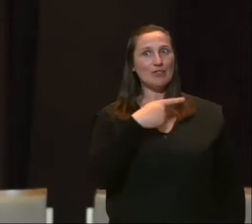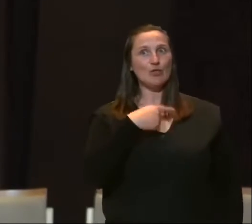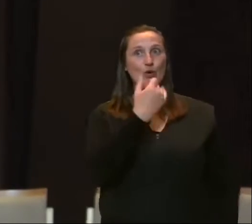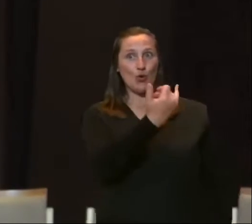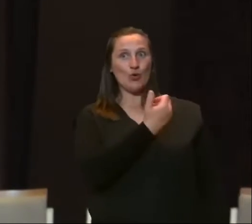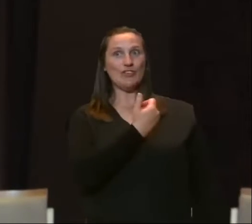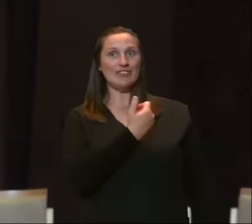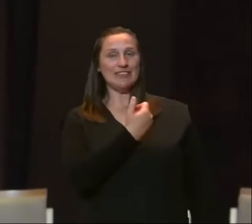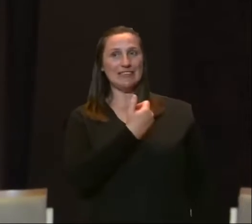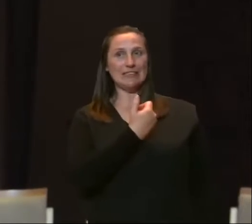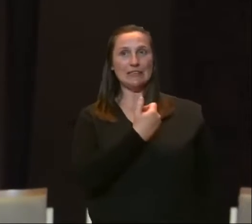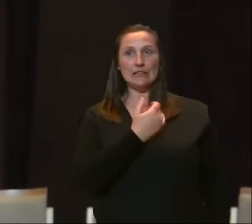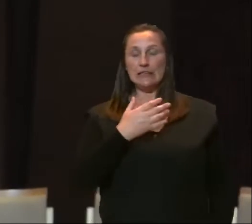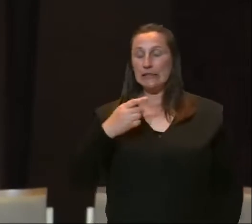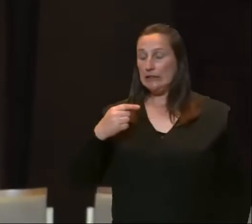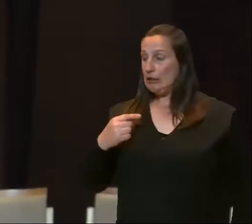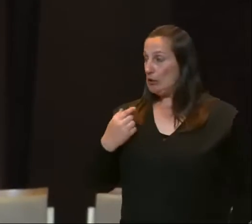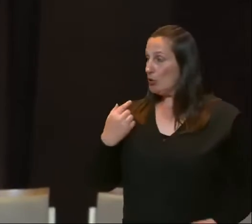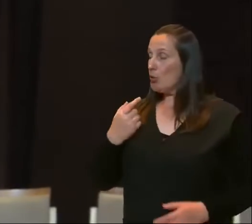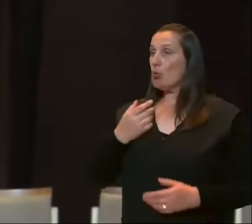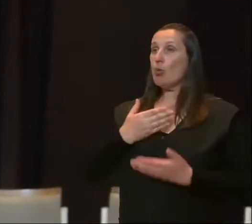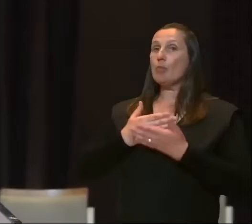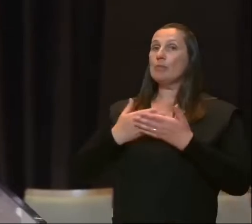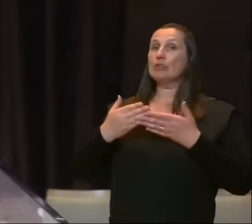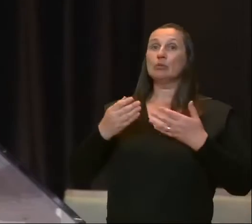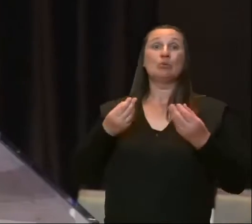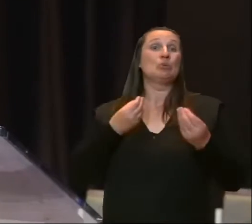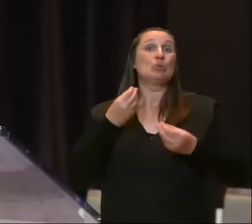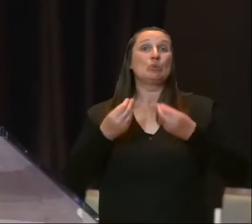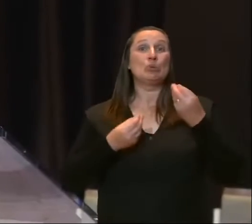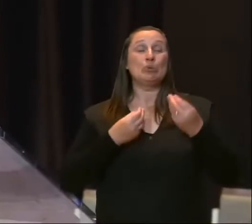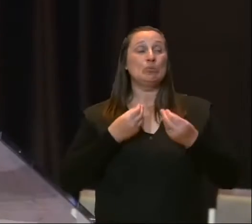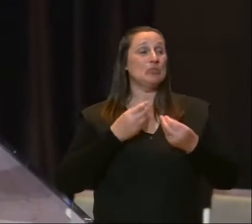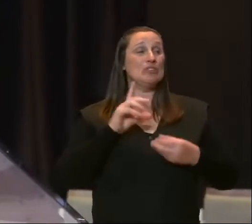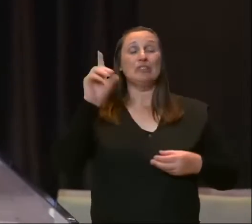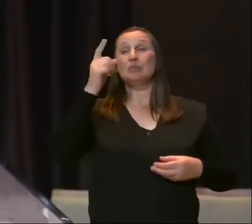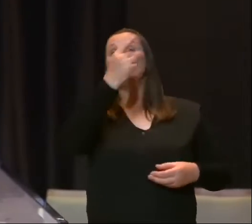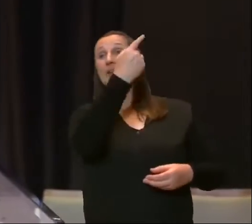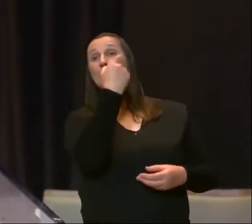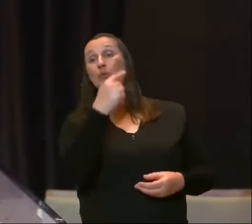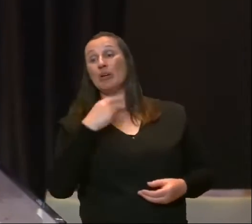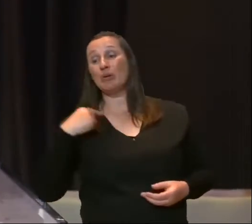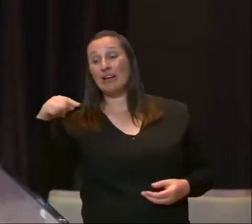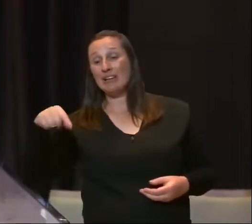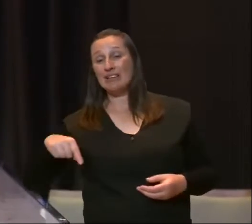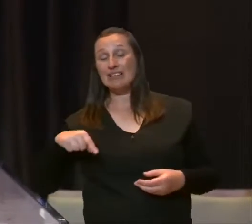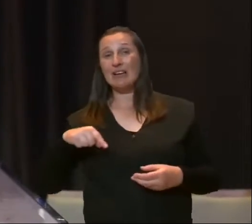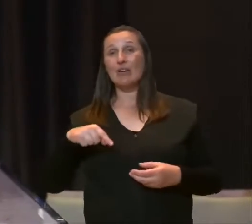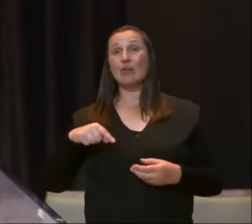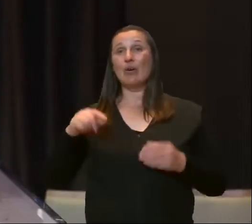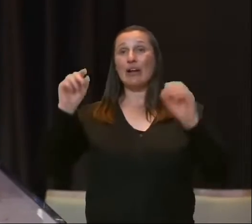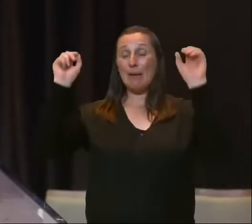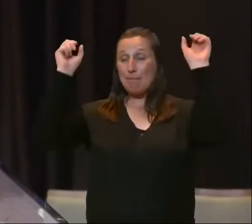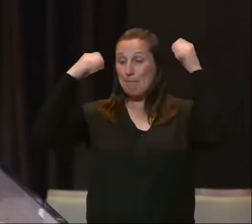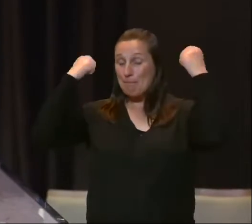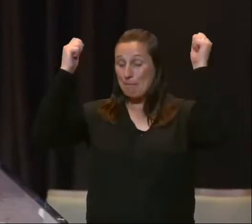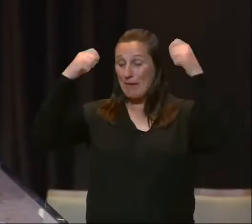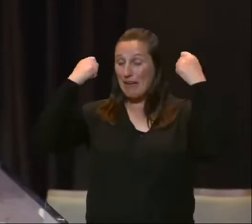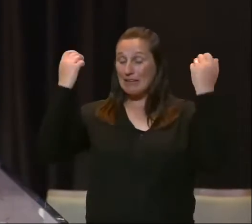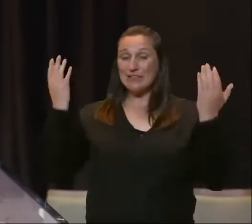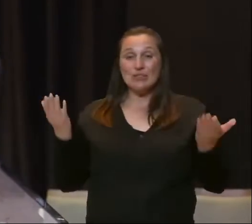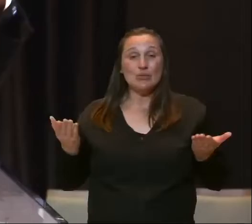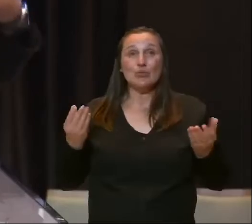encontro da sua crise. Deus, por que o Senhor me mandou para esse lugar? Por que a minha família agora está em